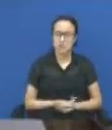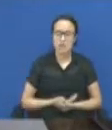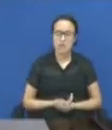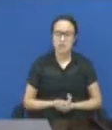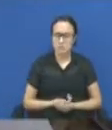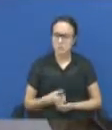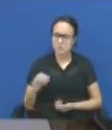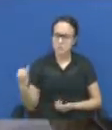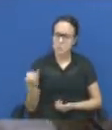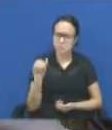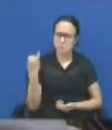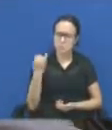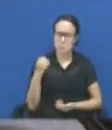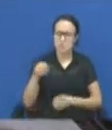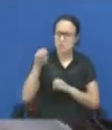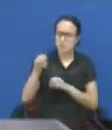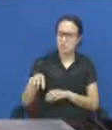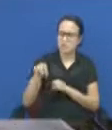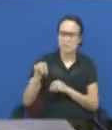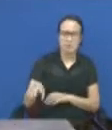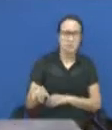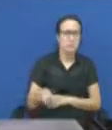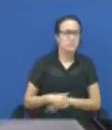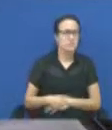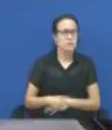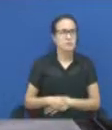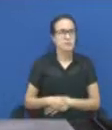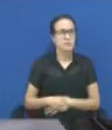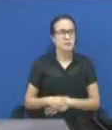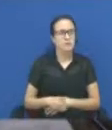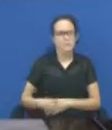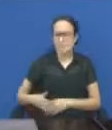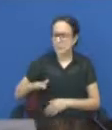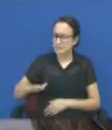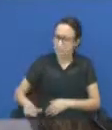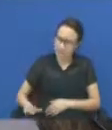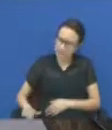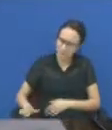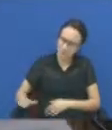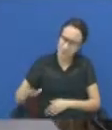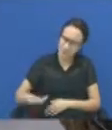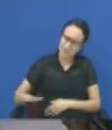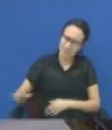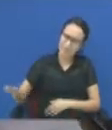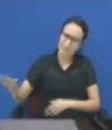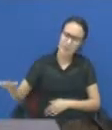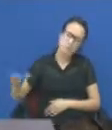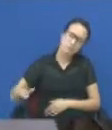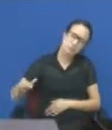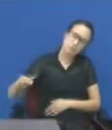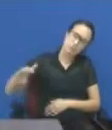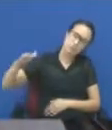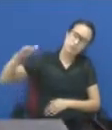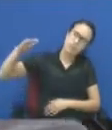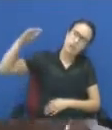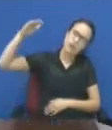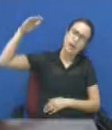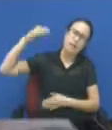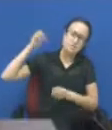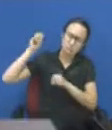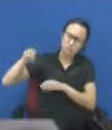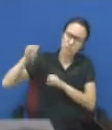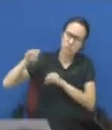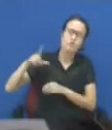de educação que é instituída desde o da pré-escola até